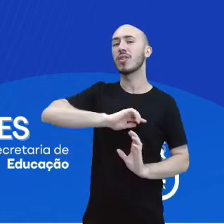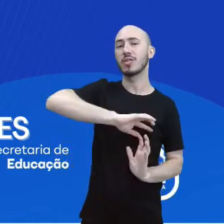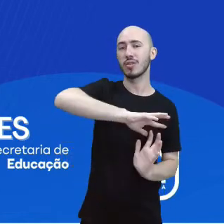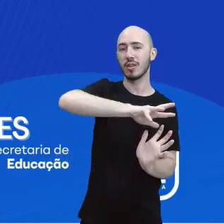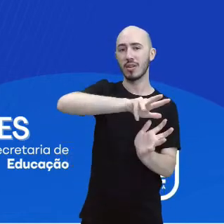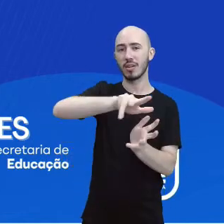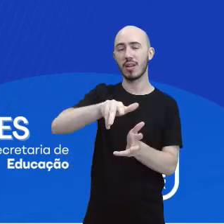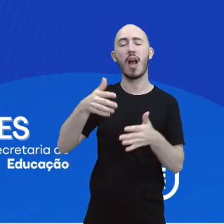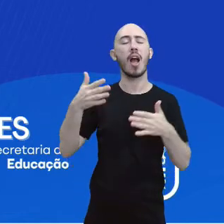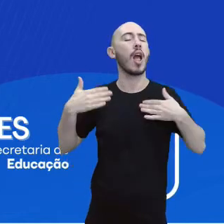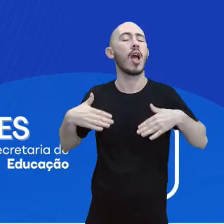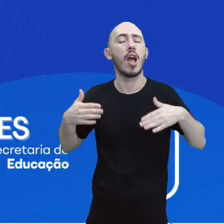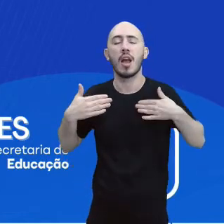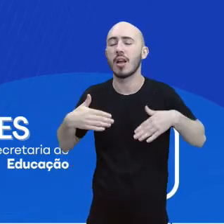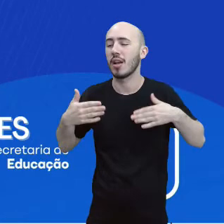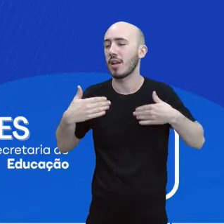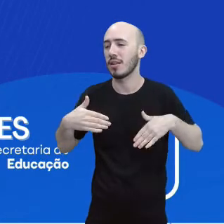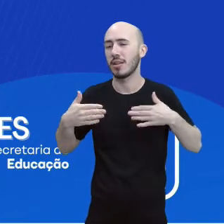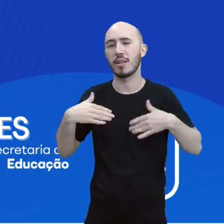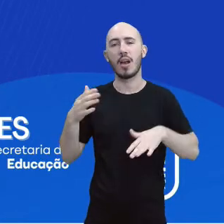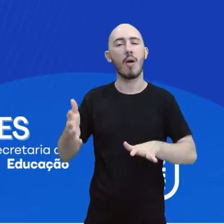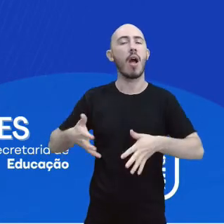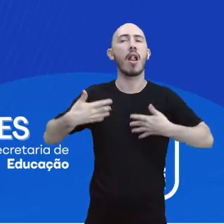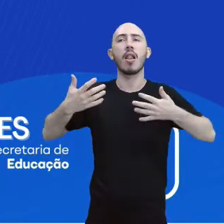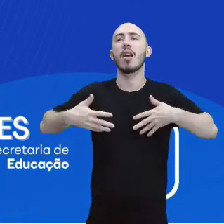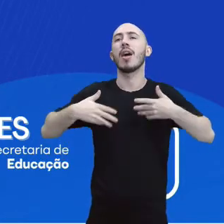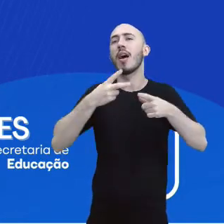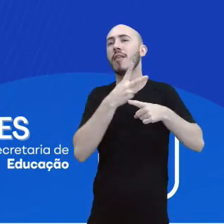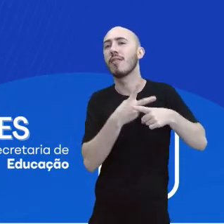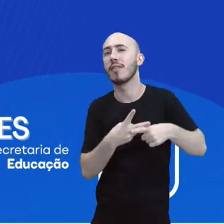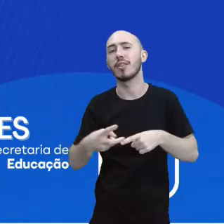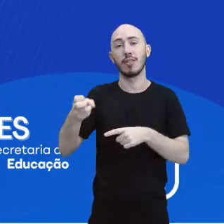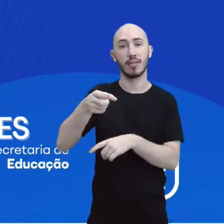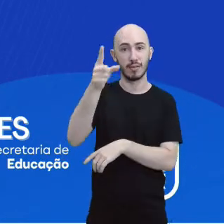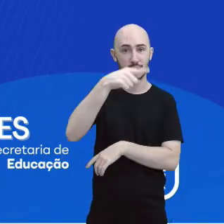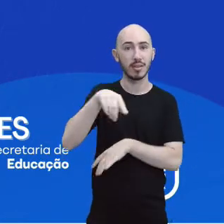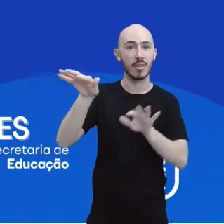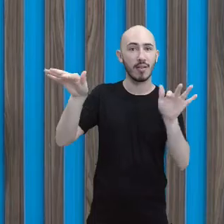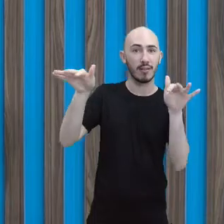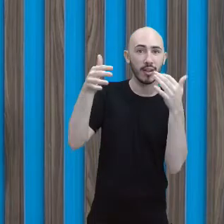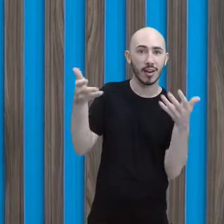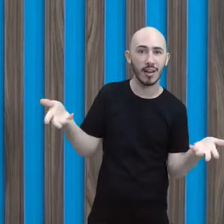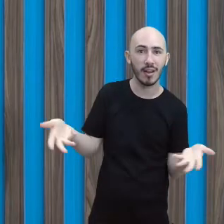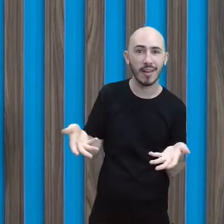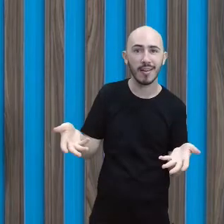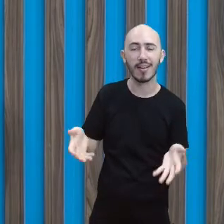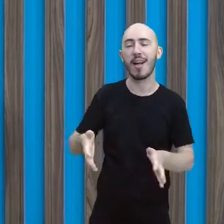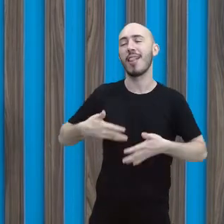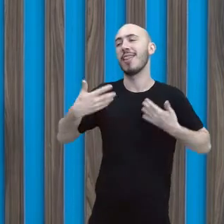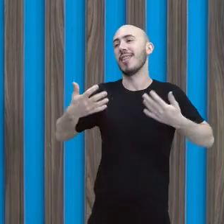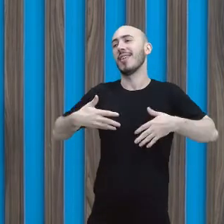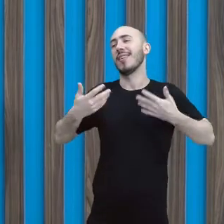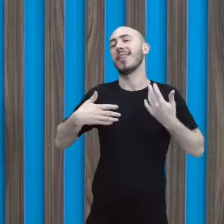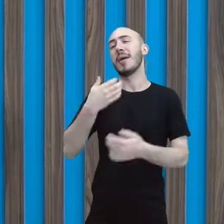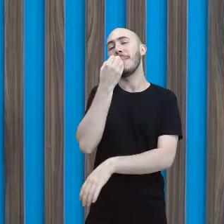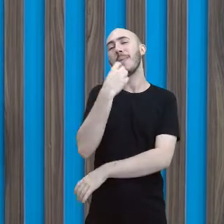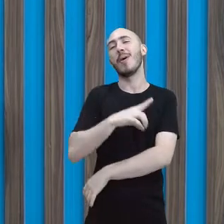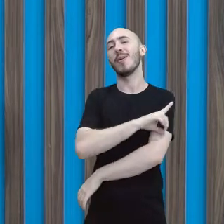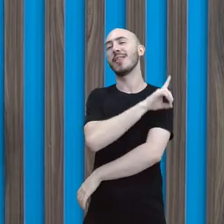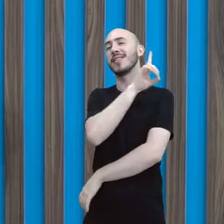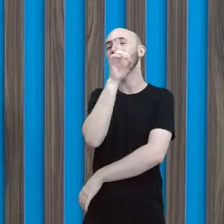Gente, não tem aperreio, não tem mistério, não tem alegria, só vitória. Agora vocês me escutam. Eita, que alegria! Bom